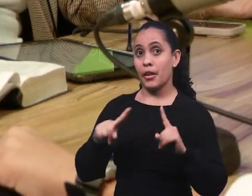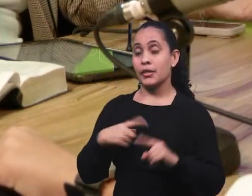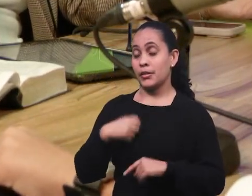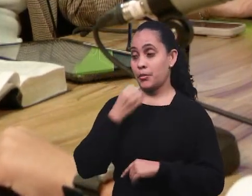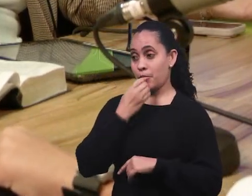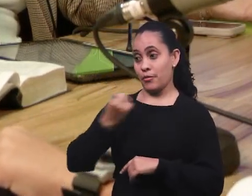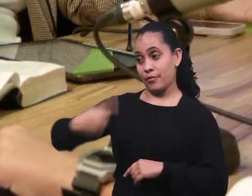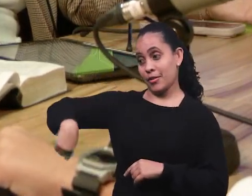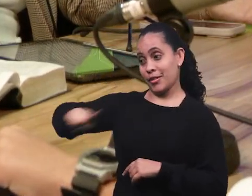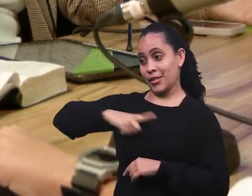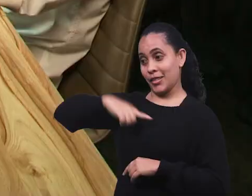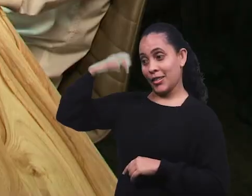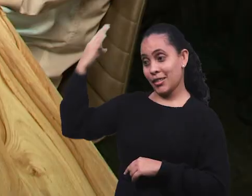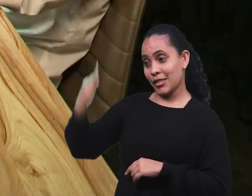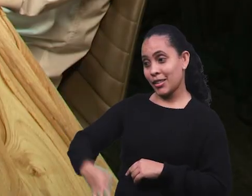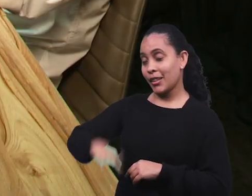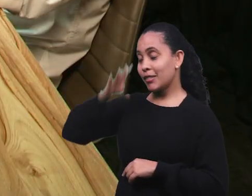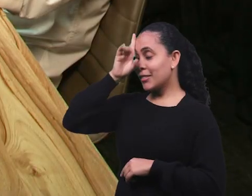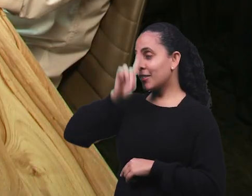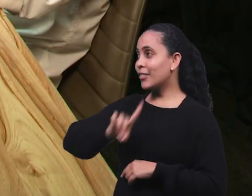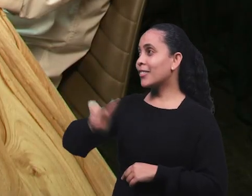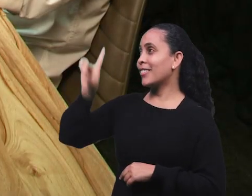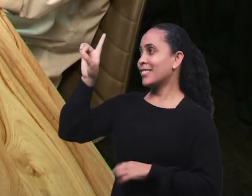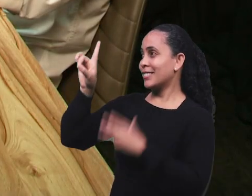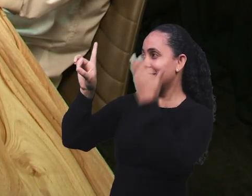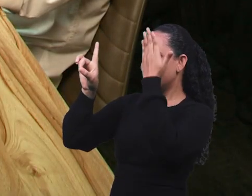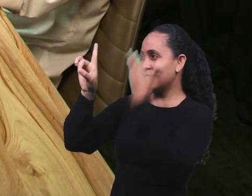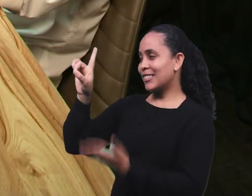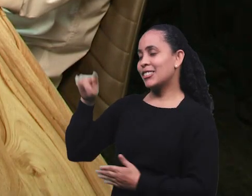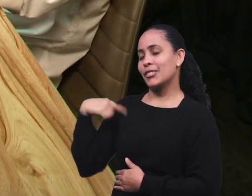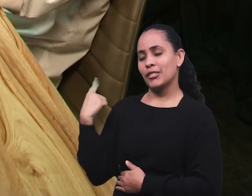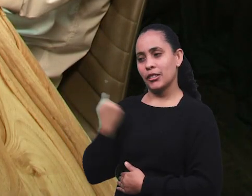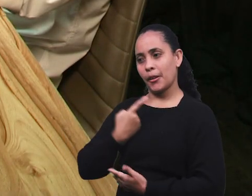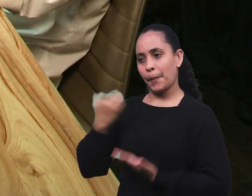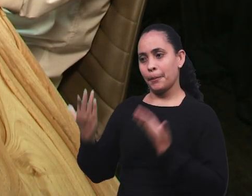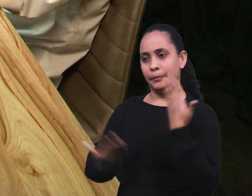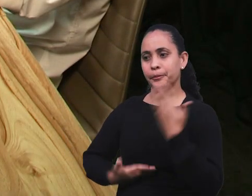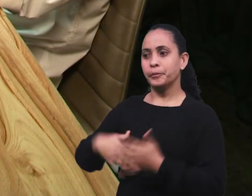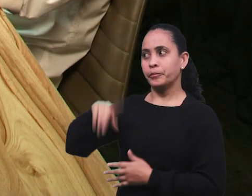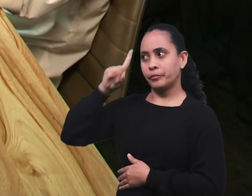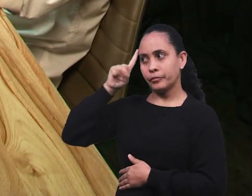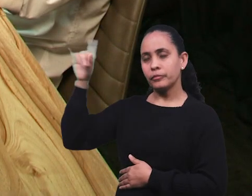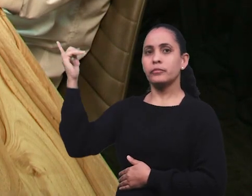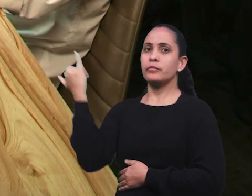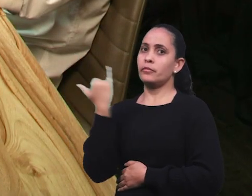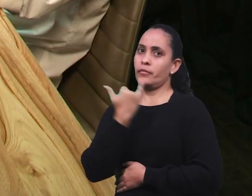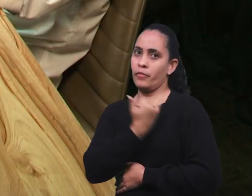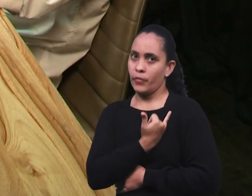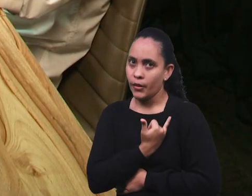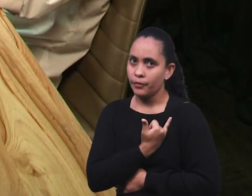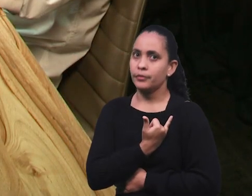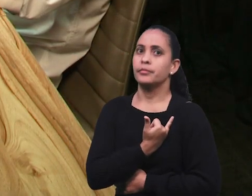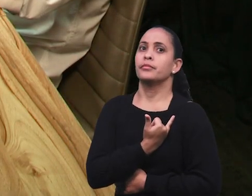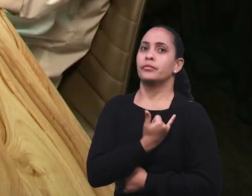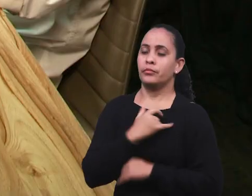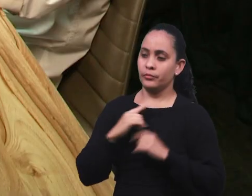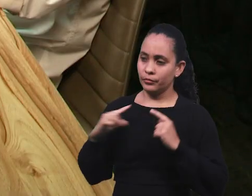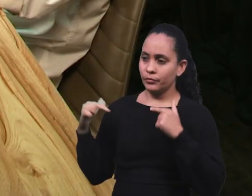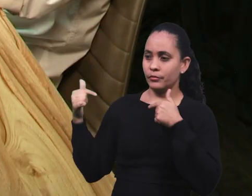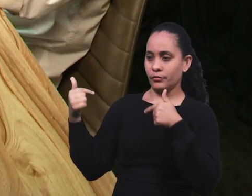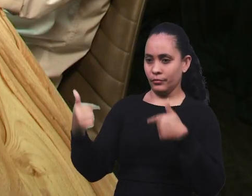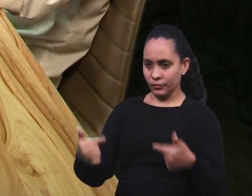bom vocês terem a certeza do Deus a qual nós estamos servindo. É o Deus que fala, é um Deus que